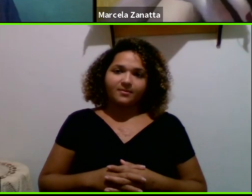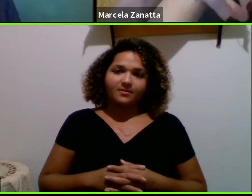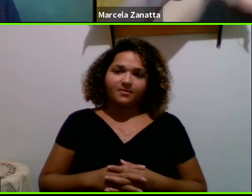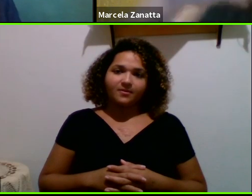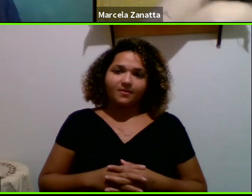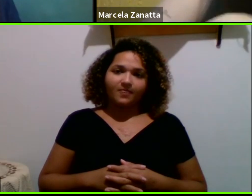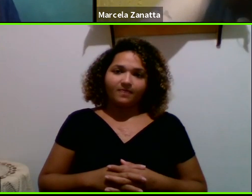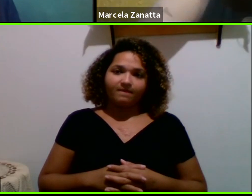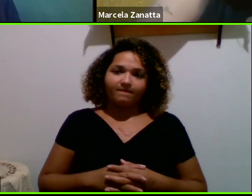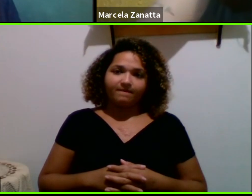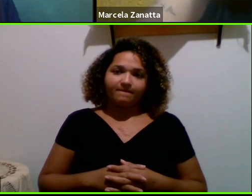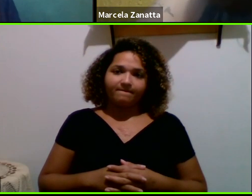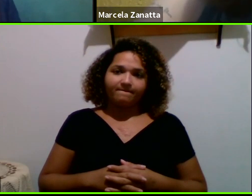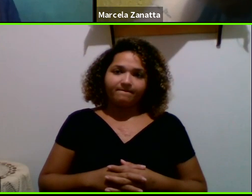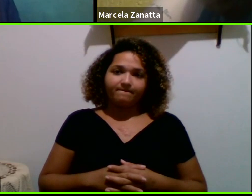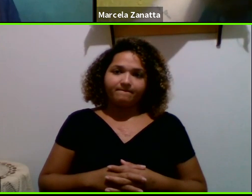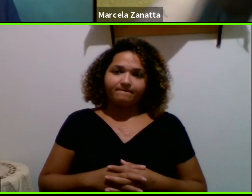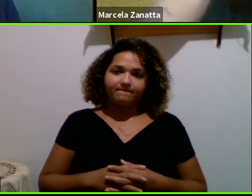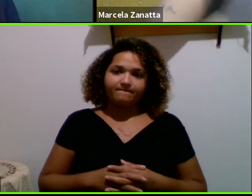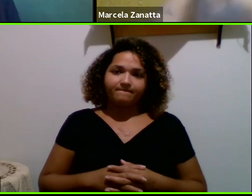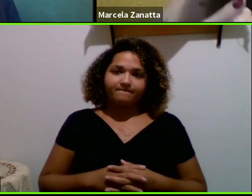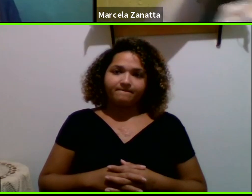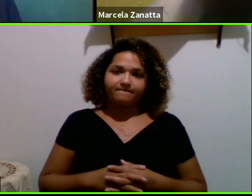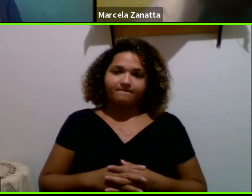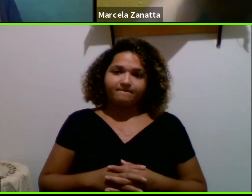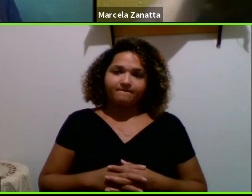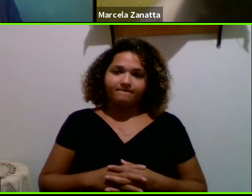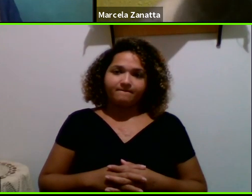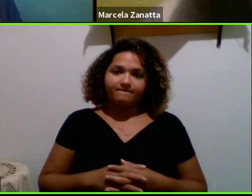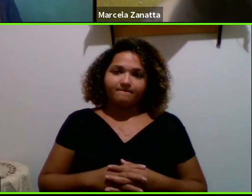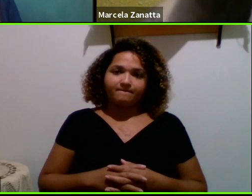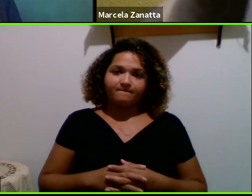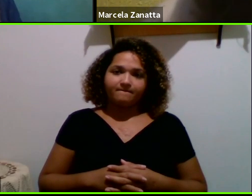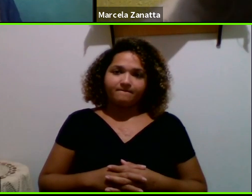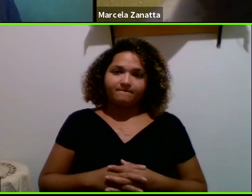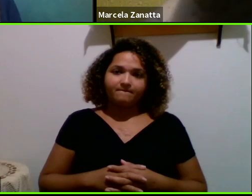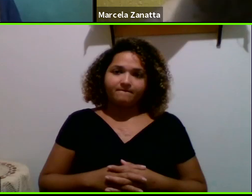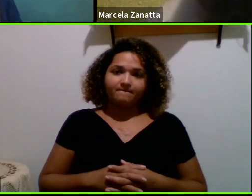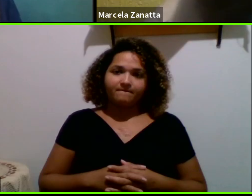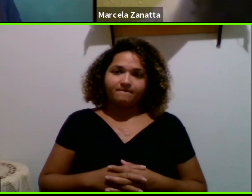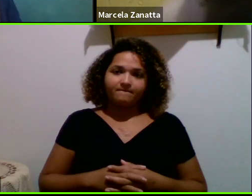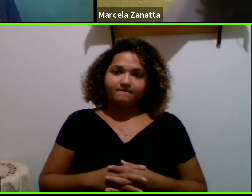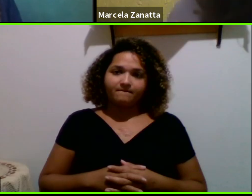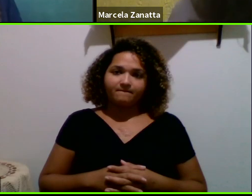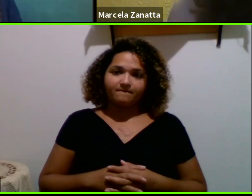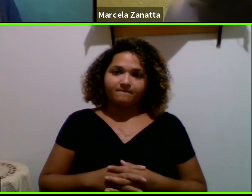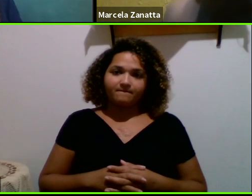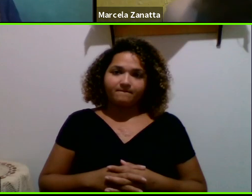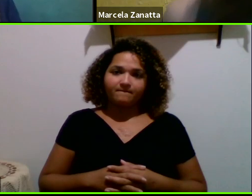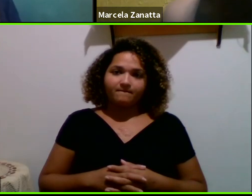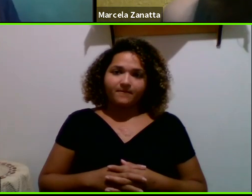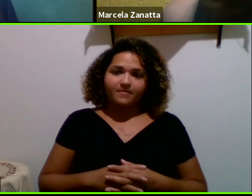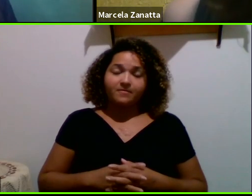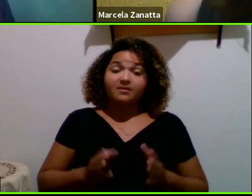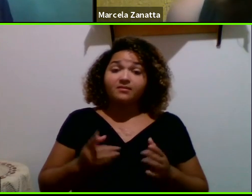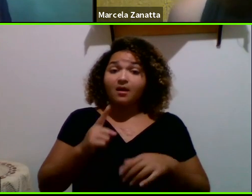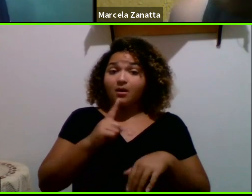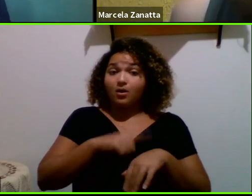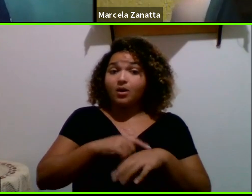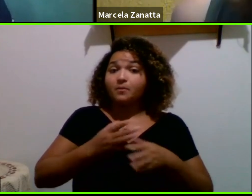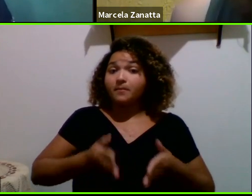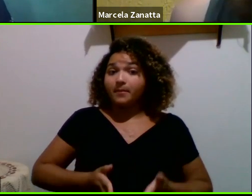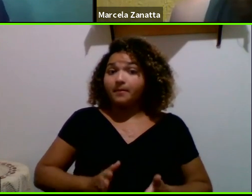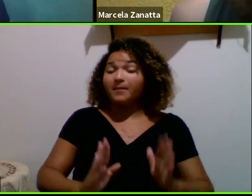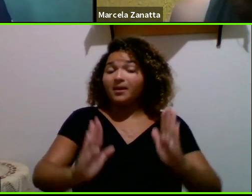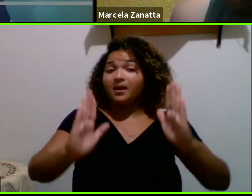bem quentinha na nossa percepção para o bebezinho nascer, senão a gente tem que tirar da água na hora de nascer. Tá bom? Mas é percepção materna mesmo.